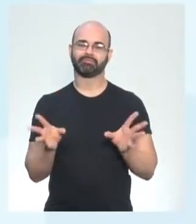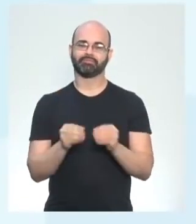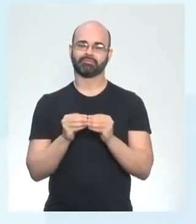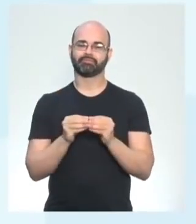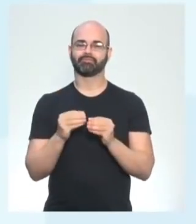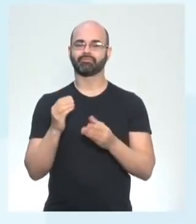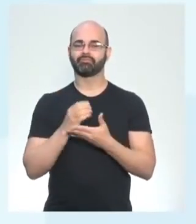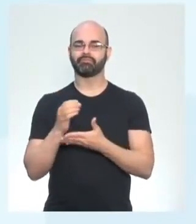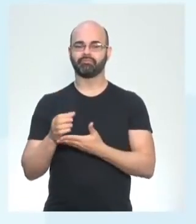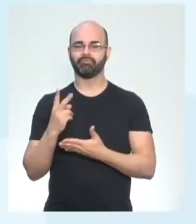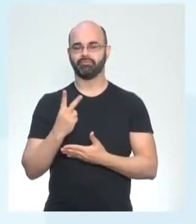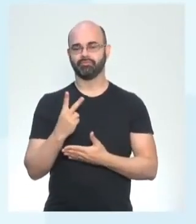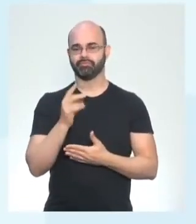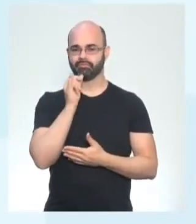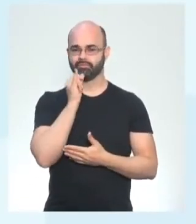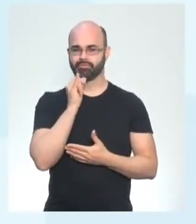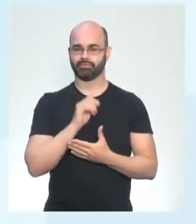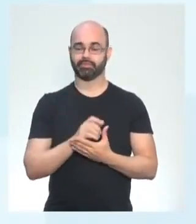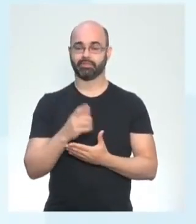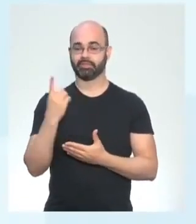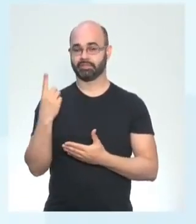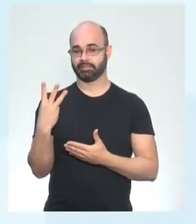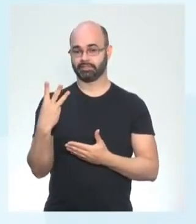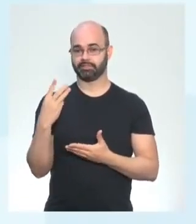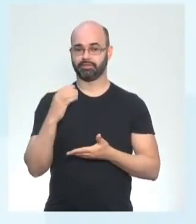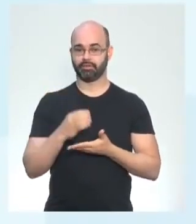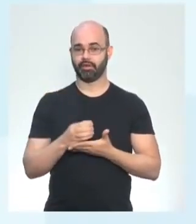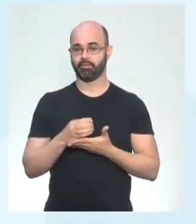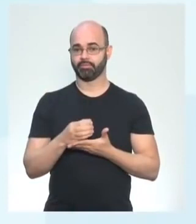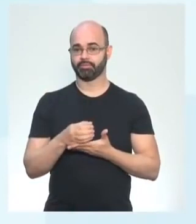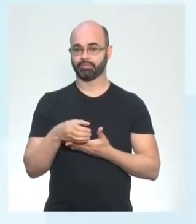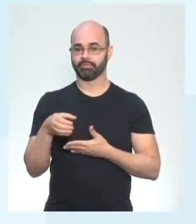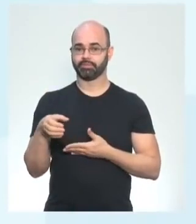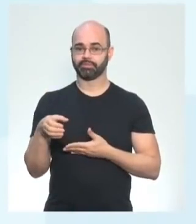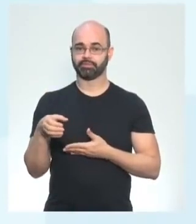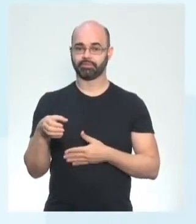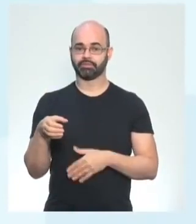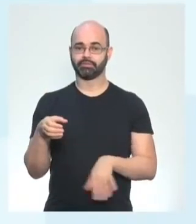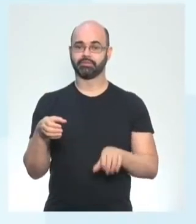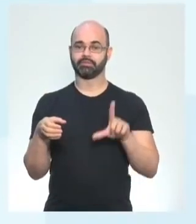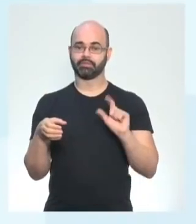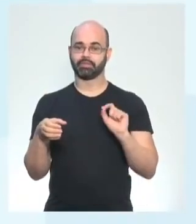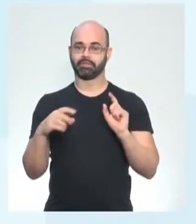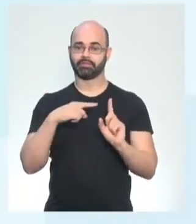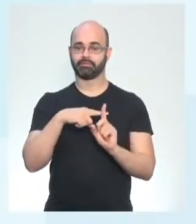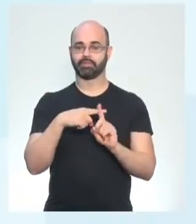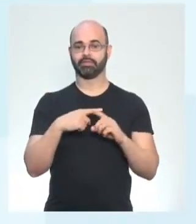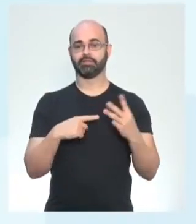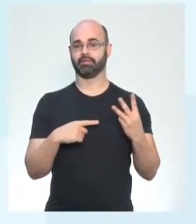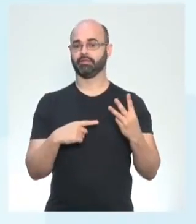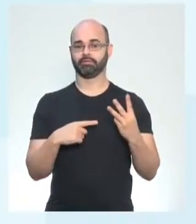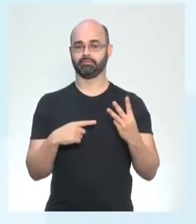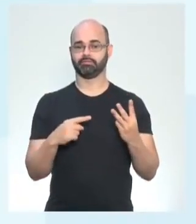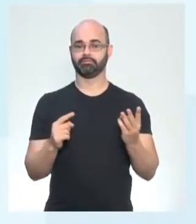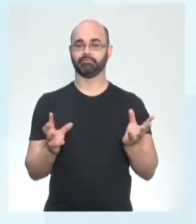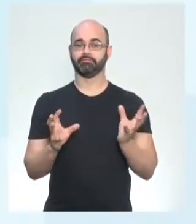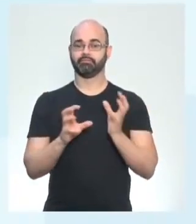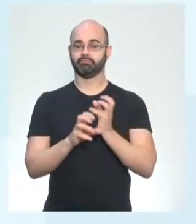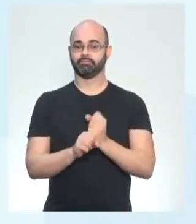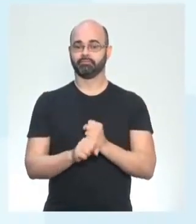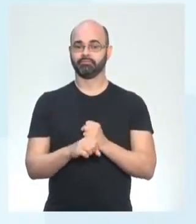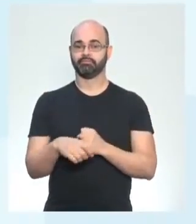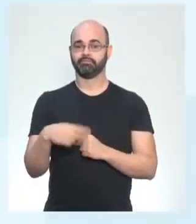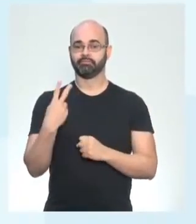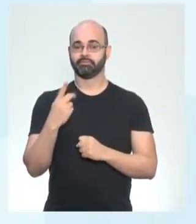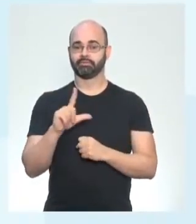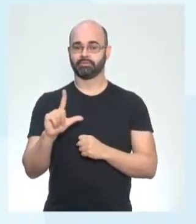o copo, no caso, eu tenho 13, é a mesma coisa que eu somar 10 e 3. Então, Legal. eu vou somar ali os